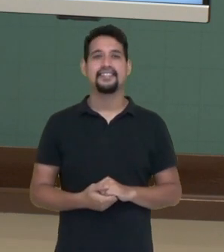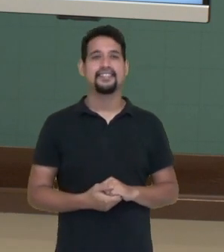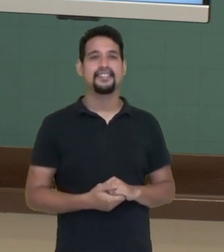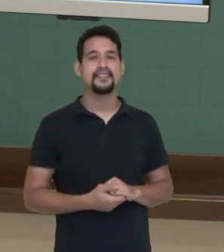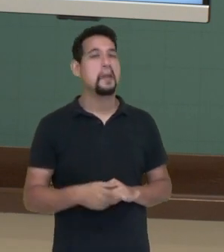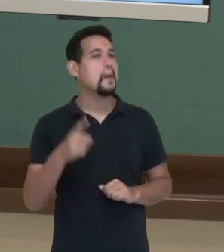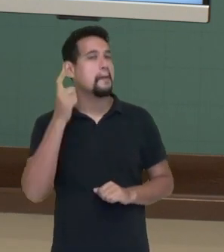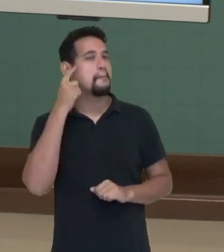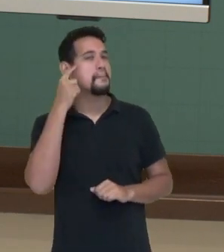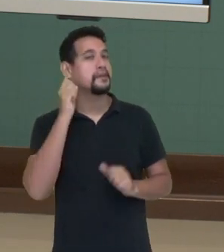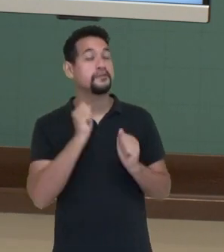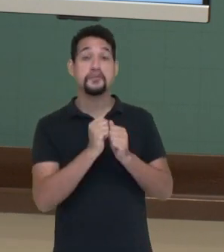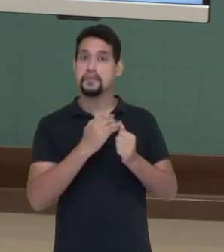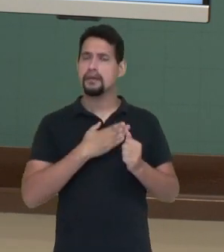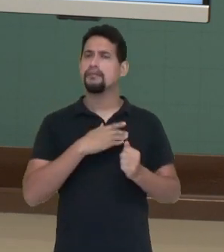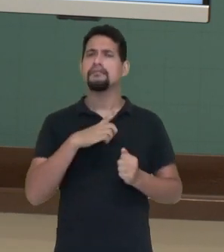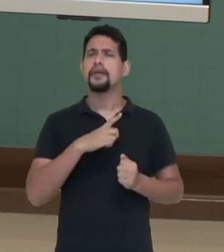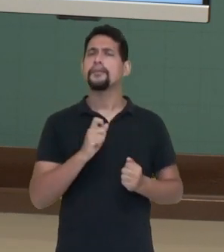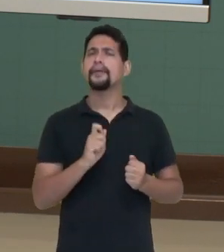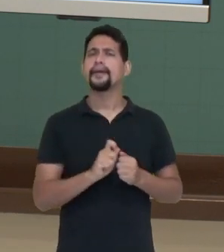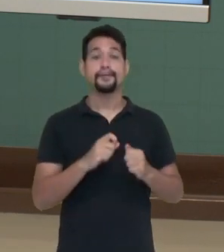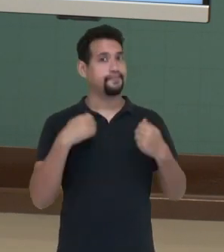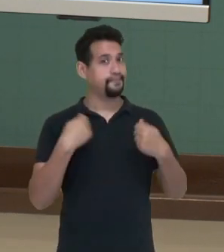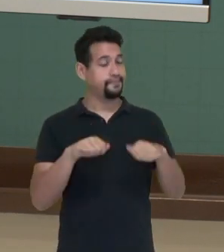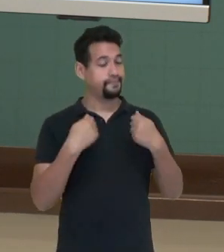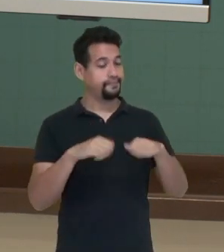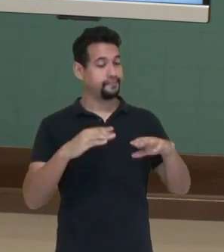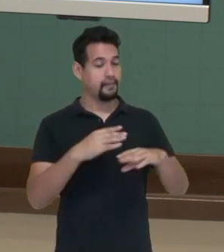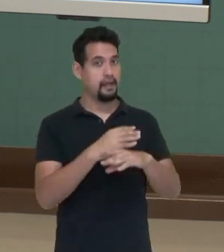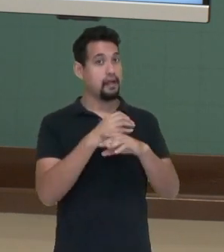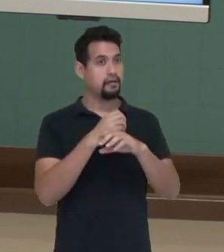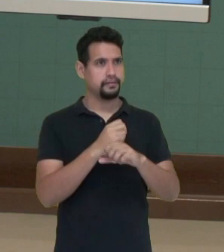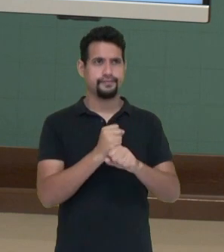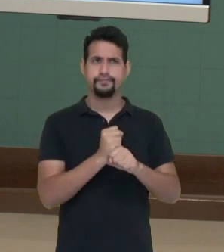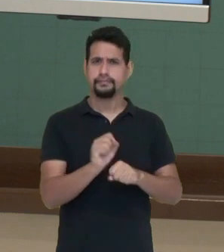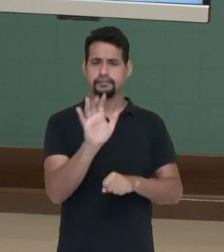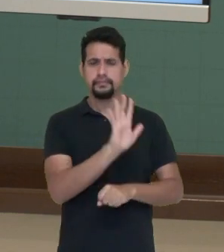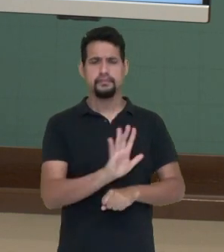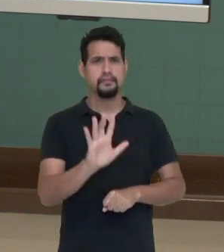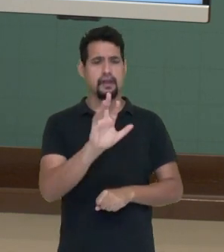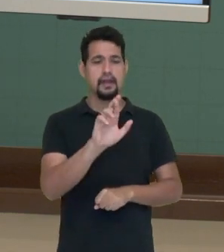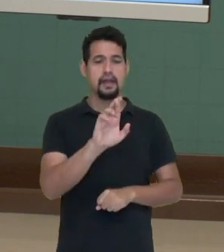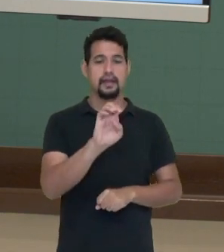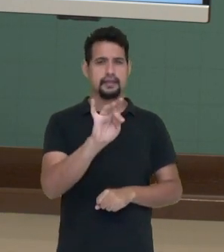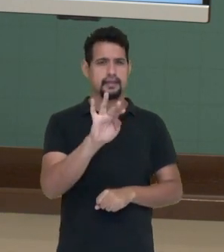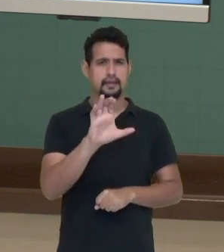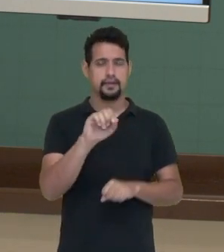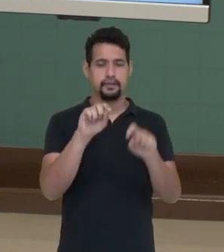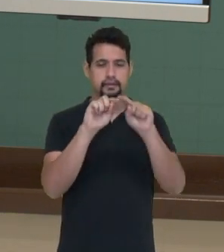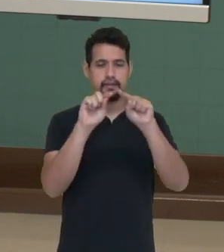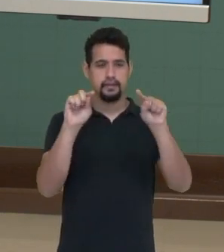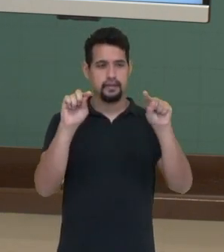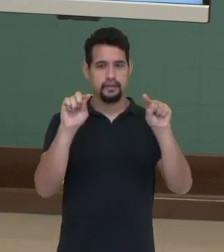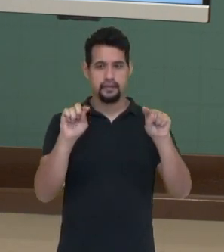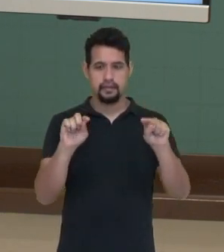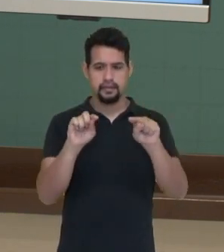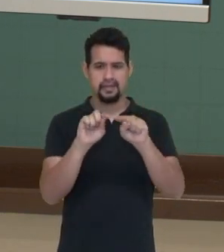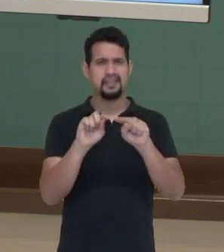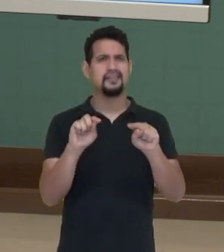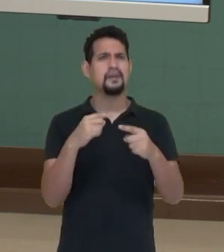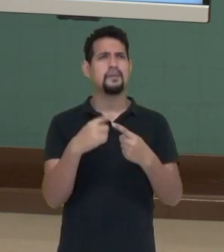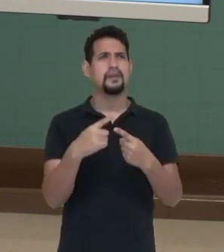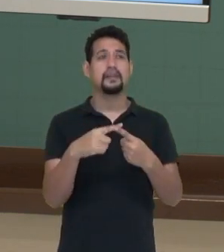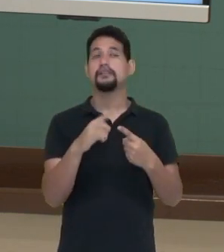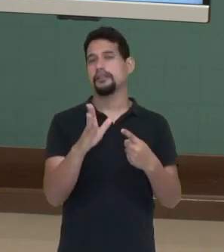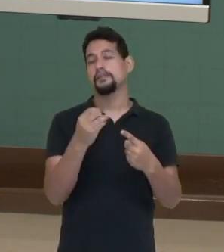Pensando lá comigo, nós temos o quê? Que calcular, né? A areazinha ali do retângulo. Então, essa essa área do retângulo, por que que é um retângulo, né? Porque